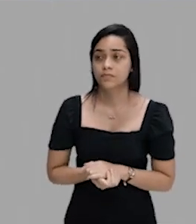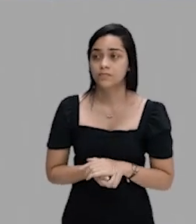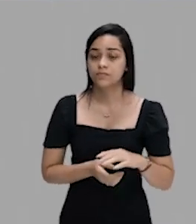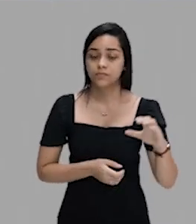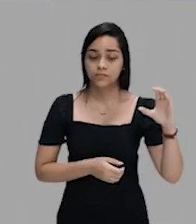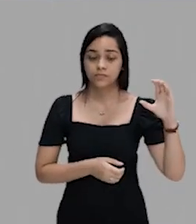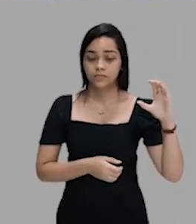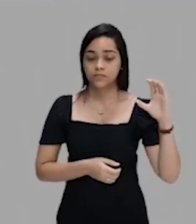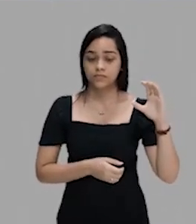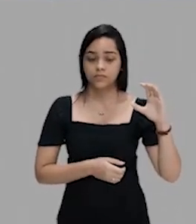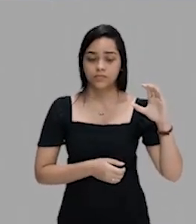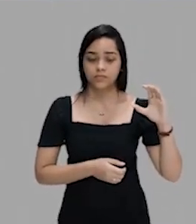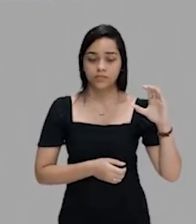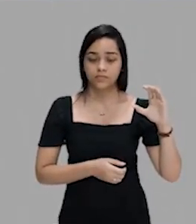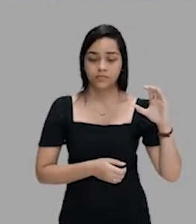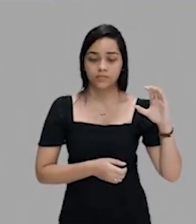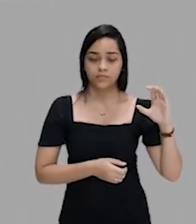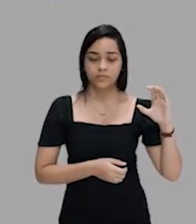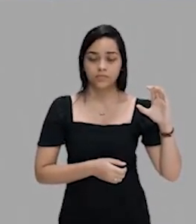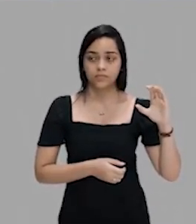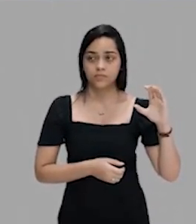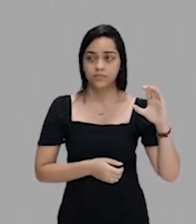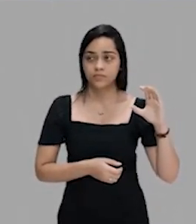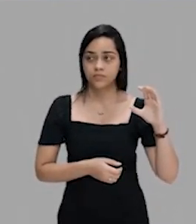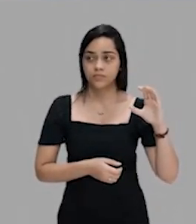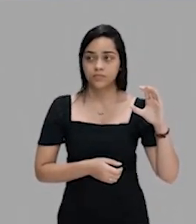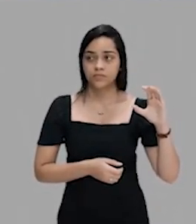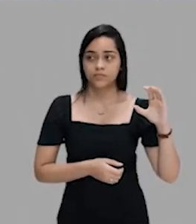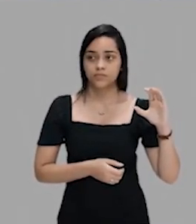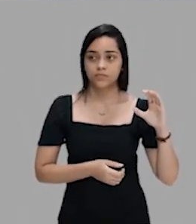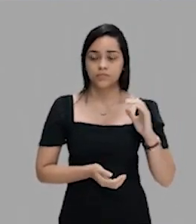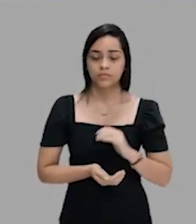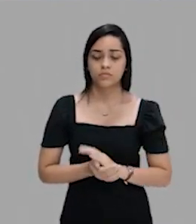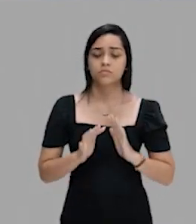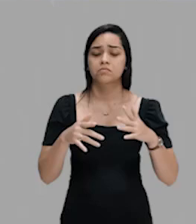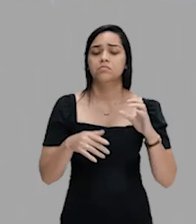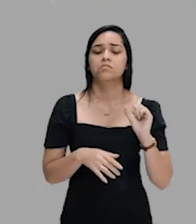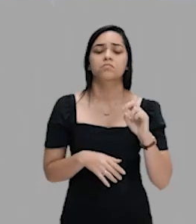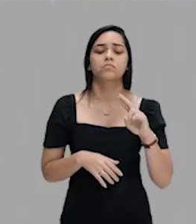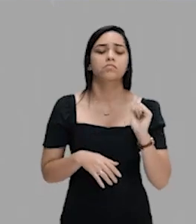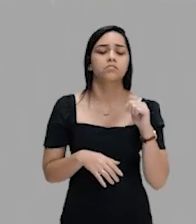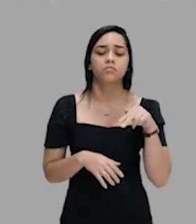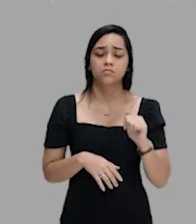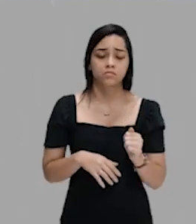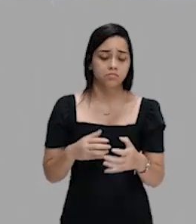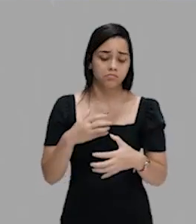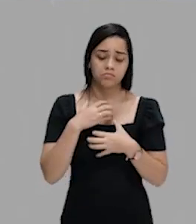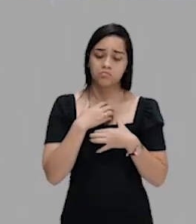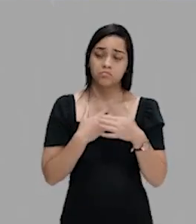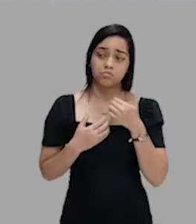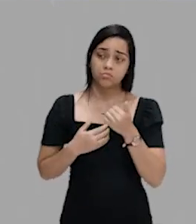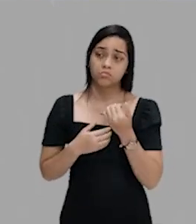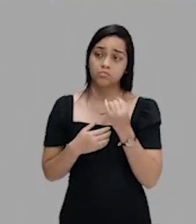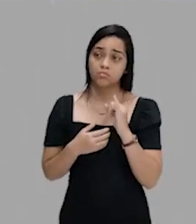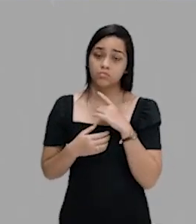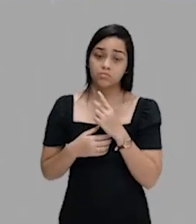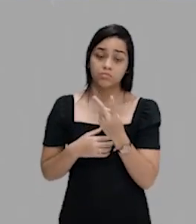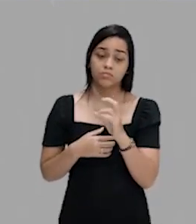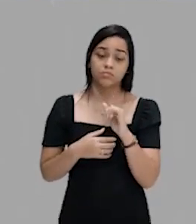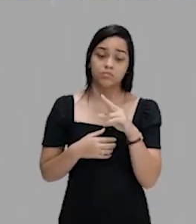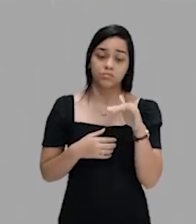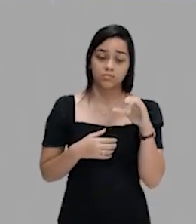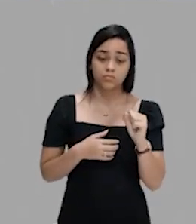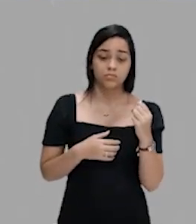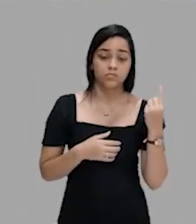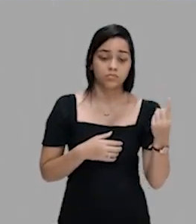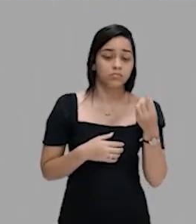Suzana que não sentia bem estava na cama ou de cama que Suzana aqui não se sentir bem se tivessem duas suzanas